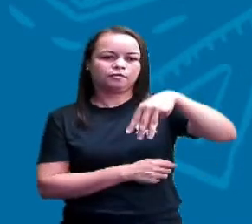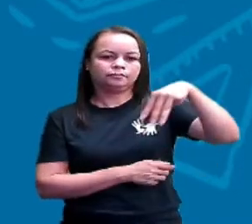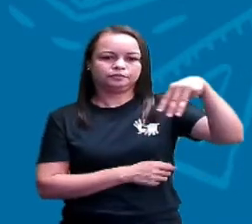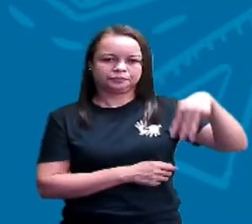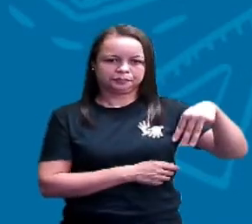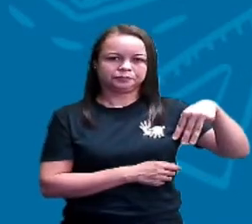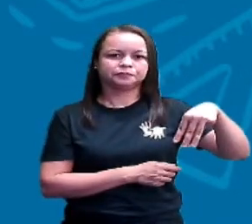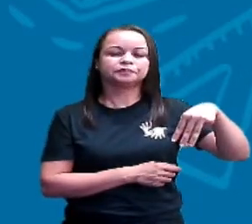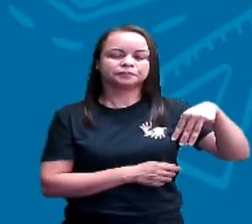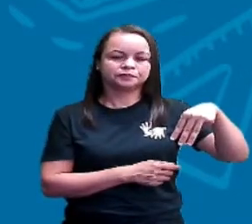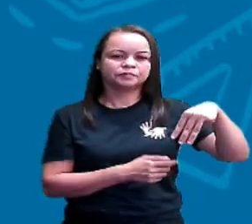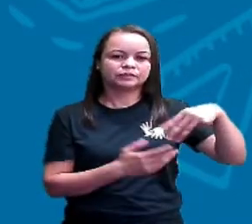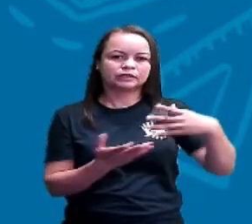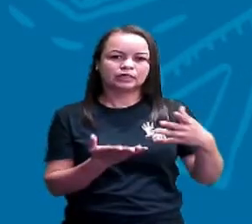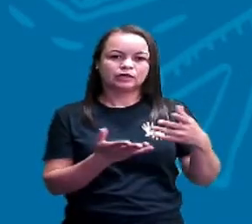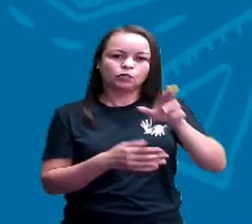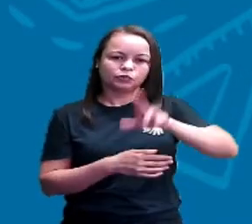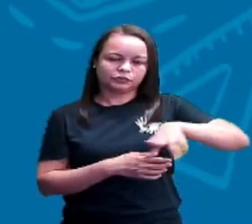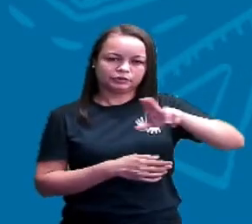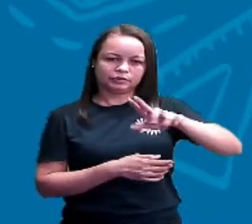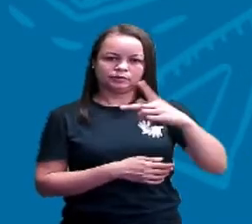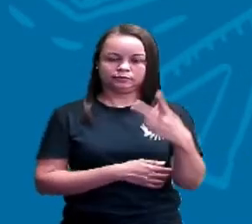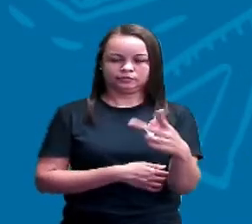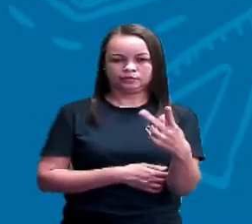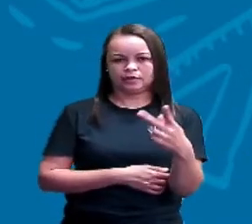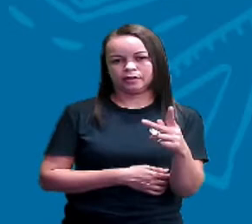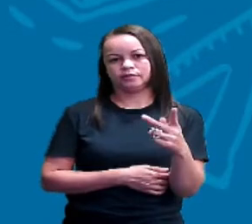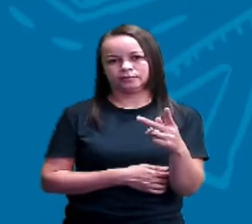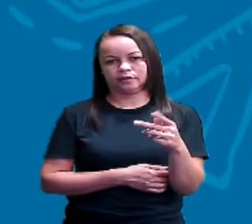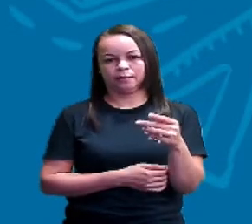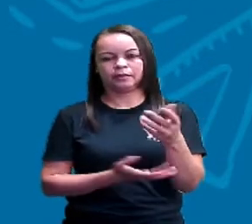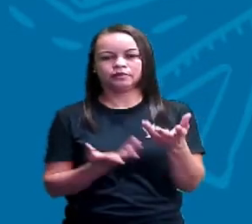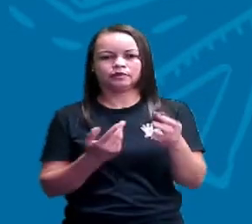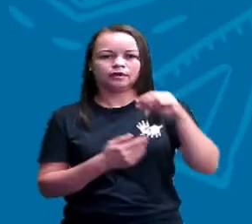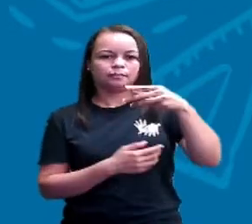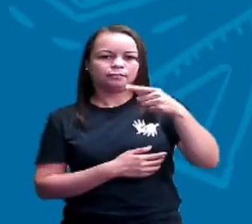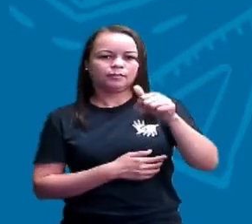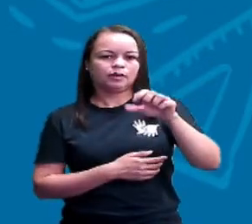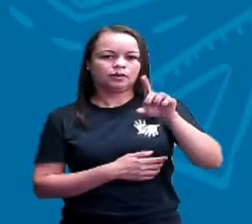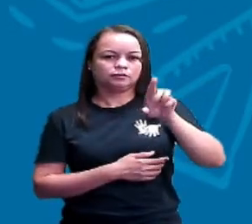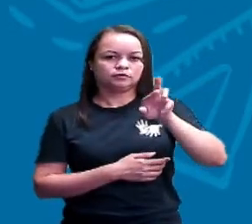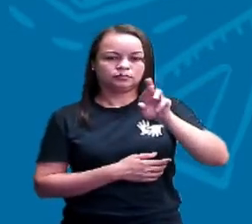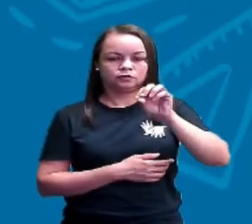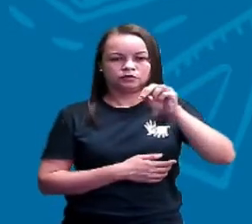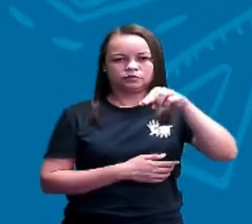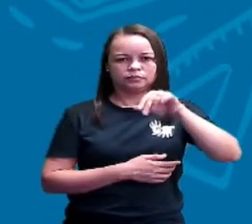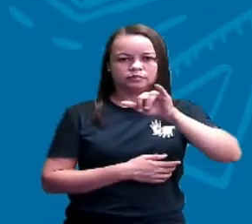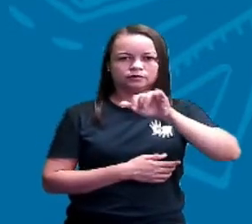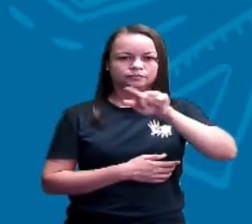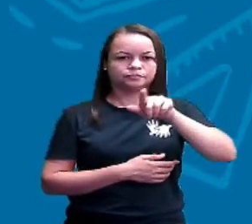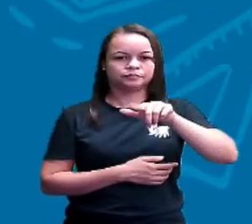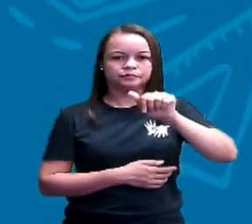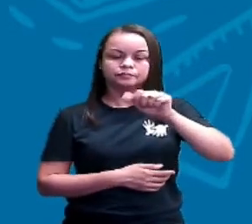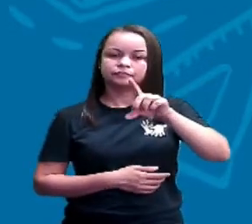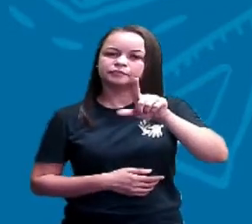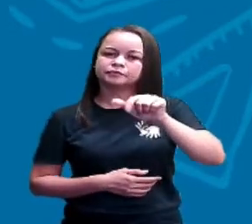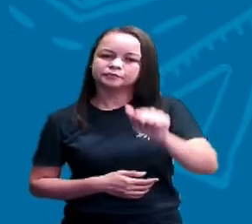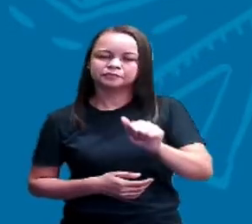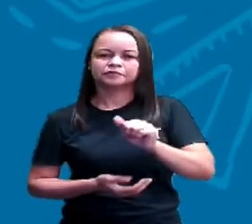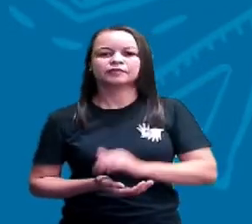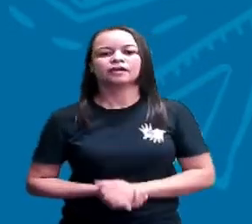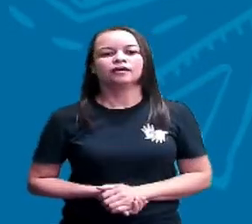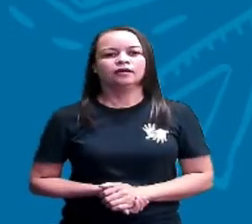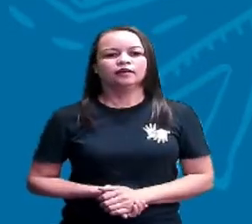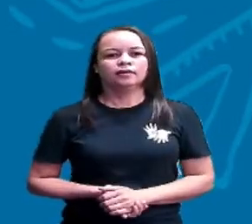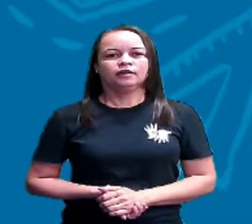milímetro, utilizando aí essa medida padronizada. Ok, vamos avançando mais